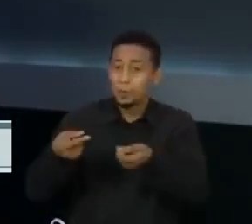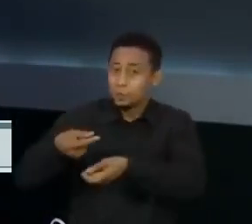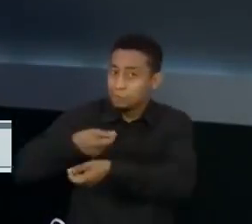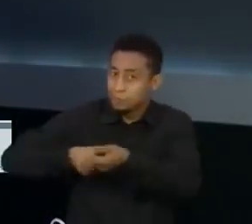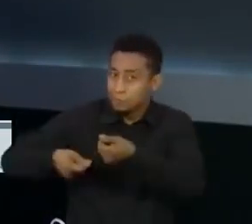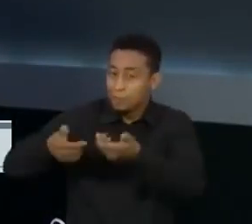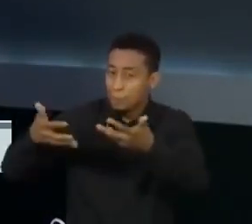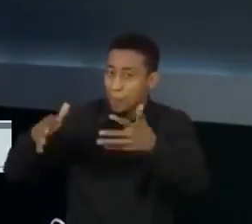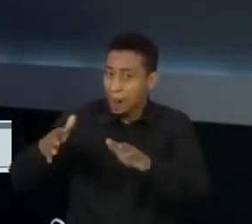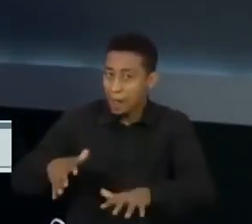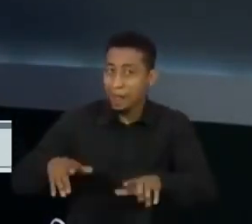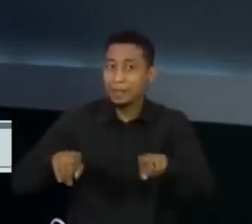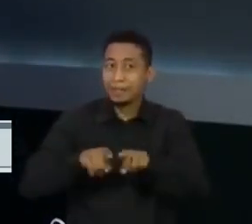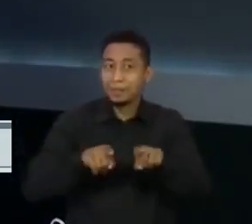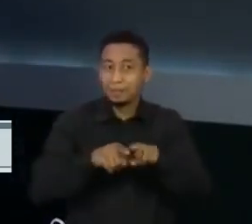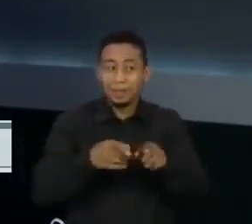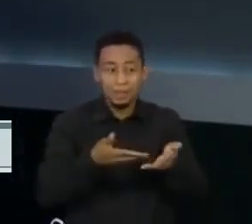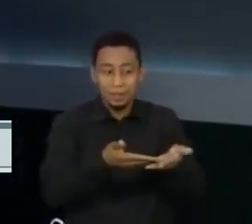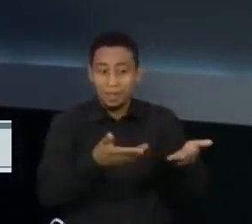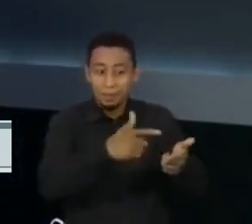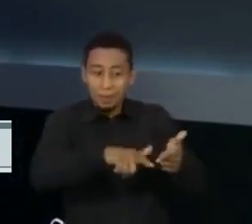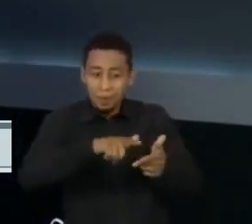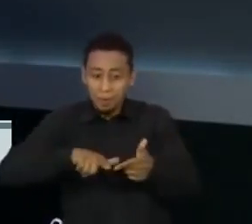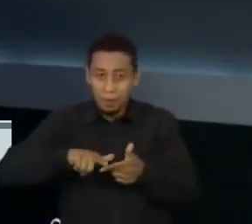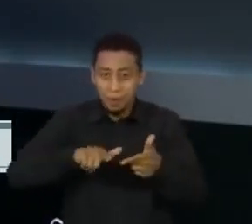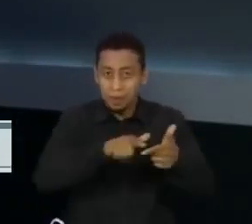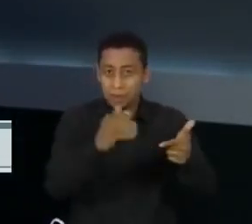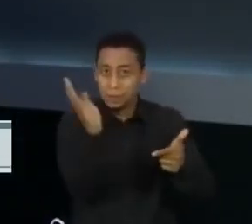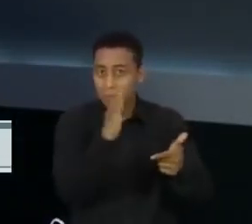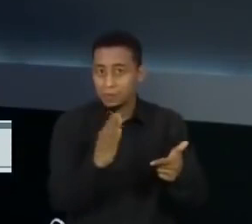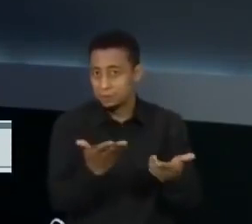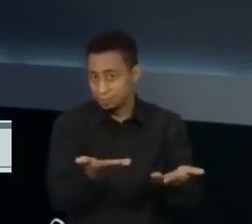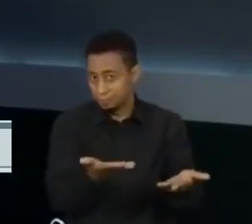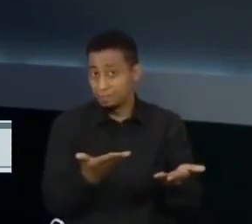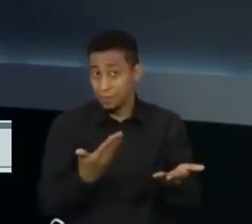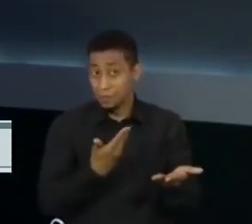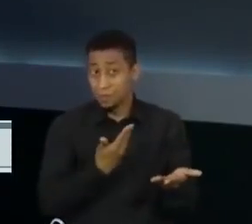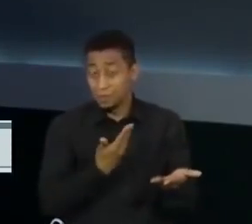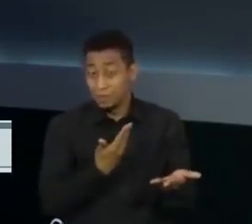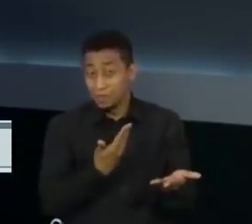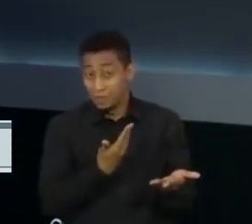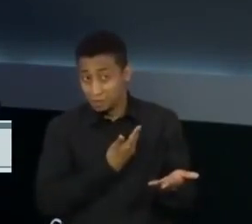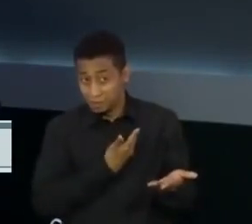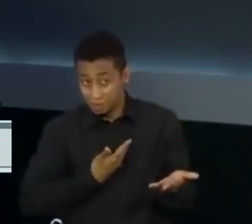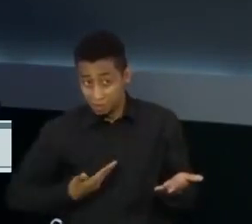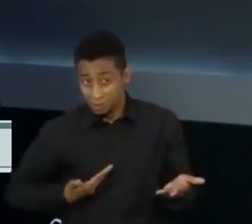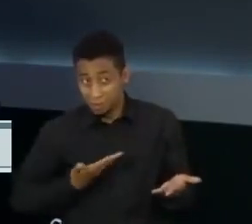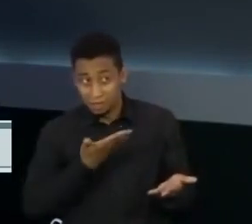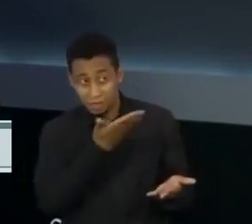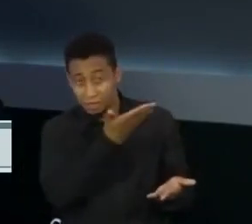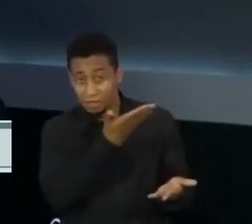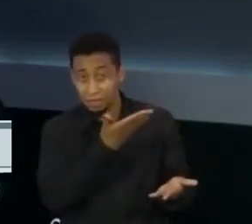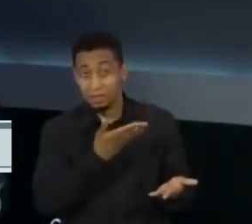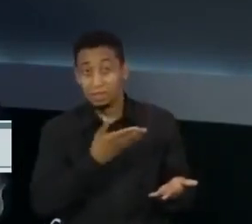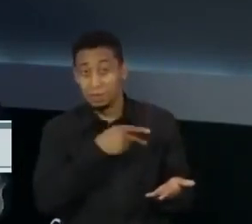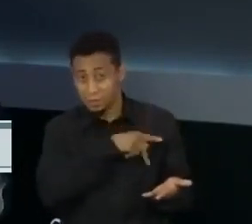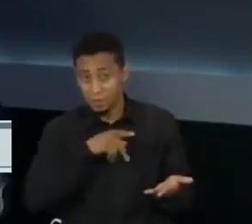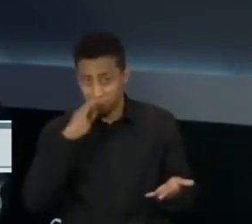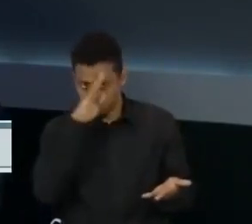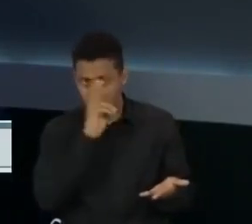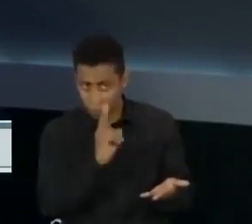a determina, inclusive, né, a sua permanência entre nós. O que, na